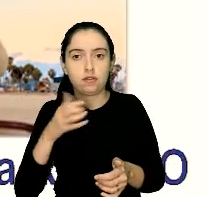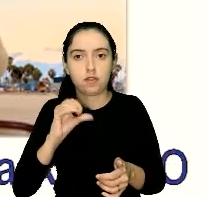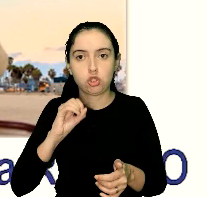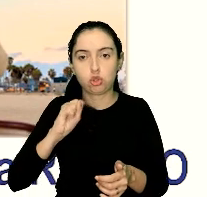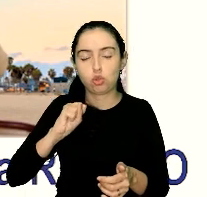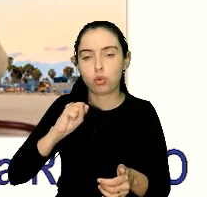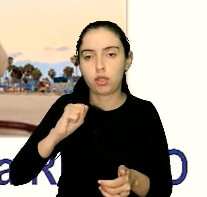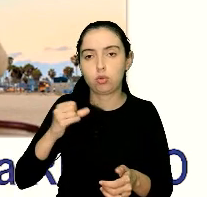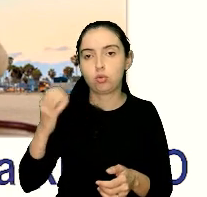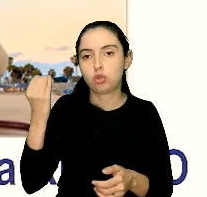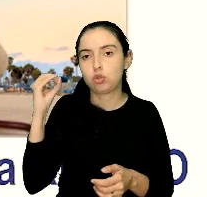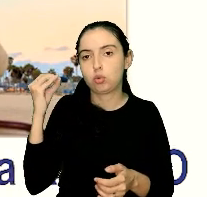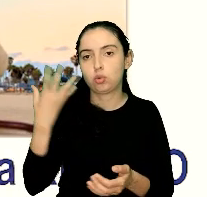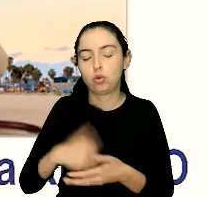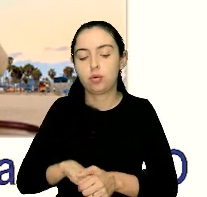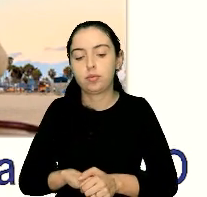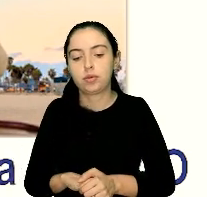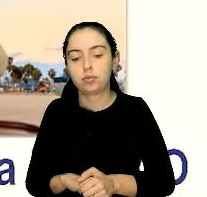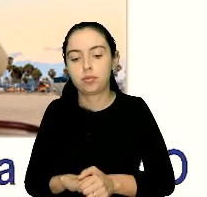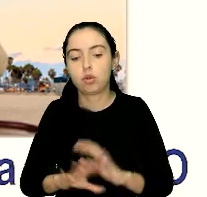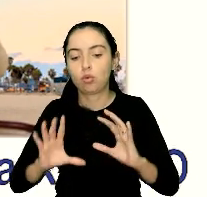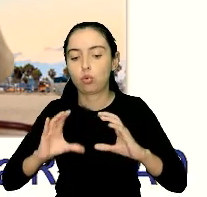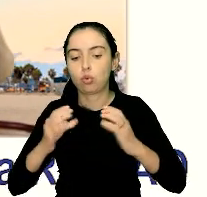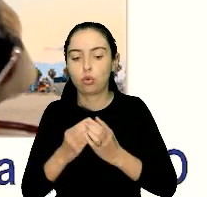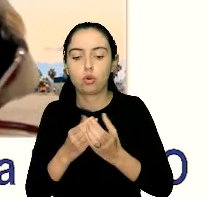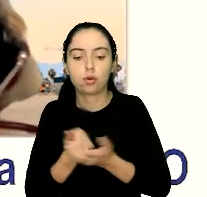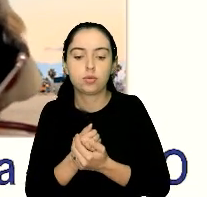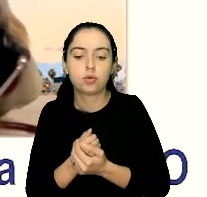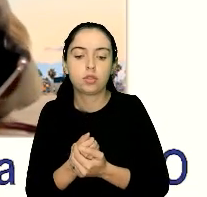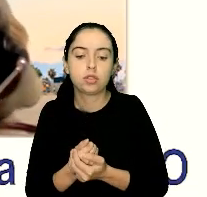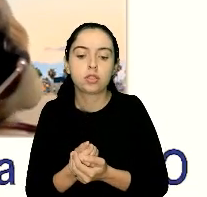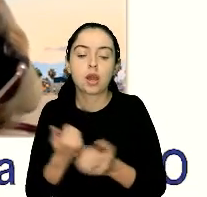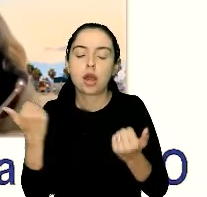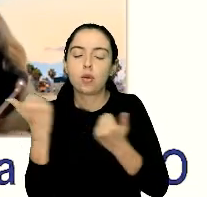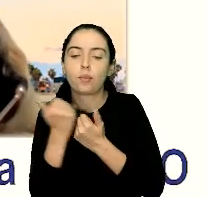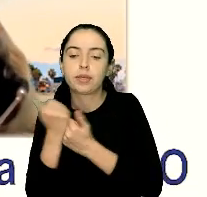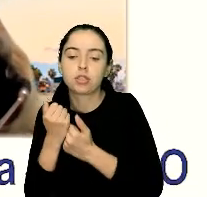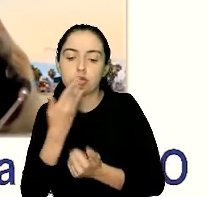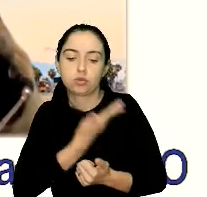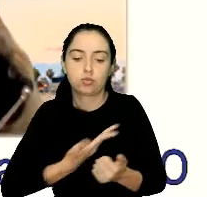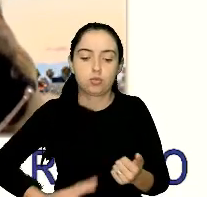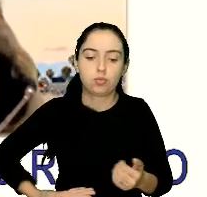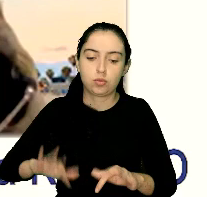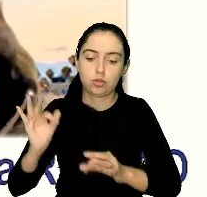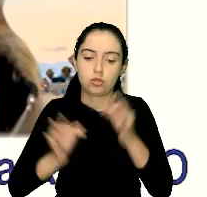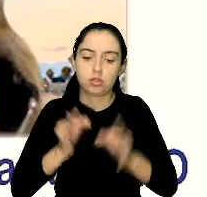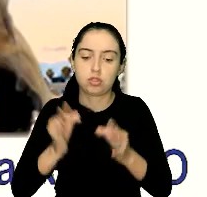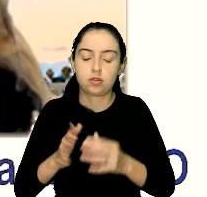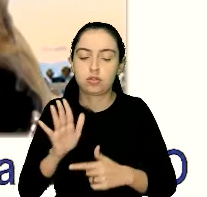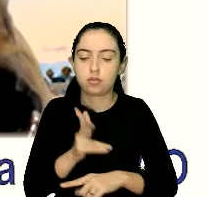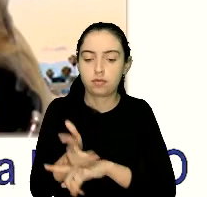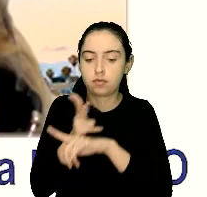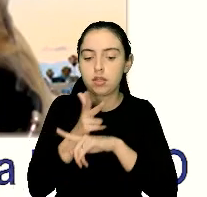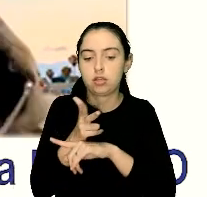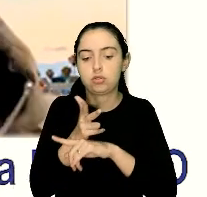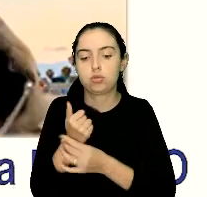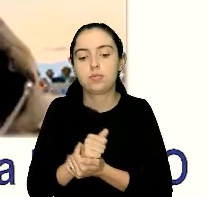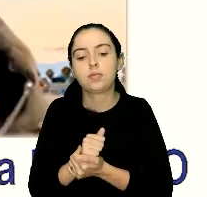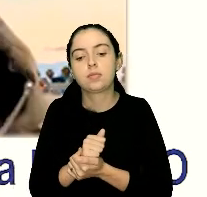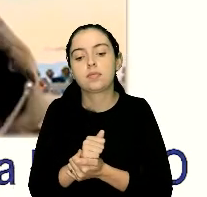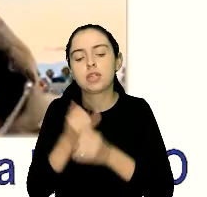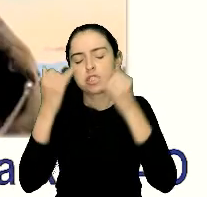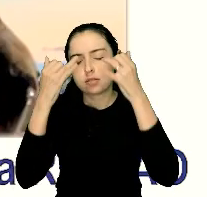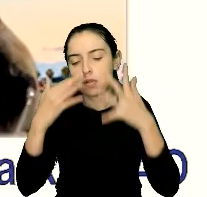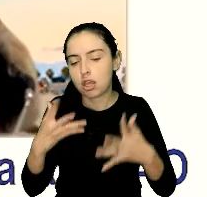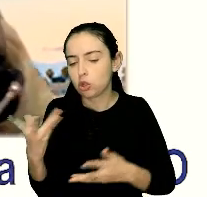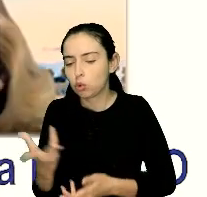outubro. O grupo de assistentes sociais do Poder Judiciário fez um vídeo que retrata bem tudo isso